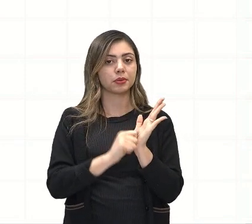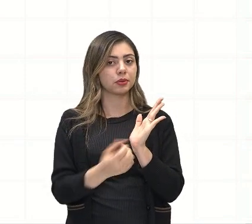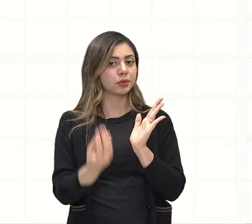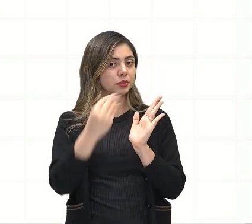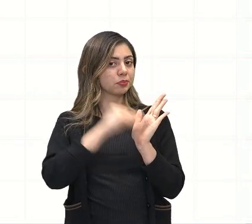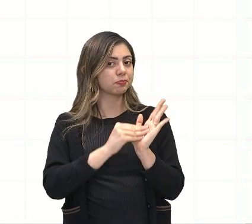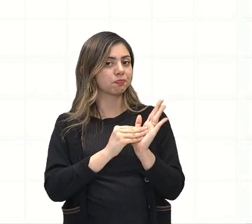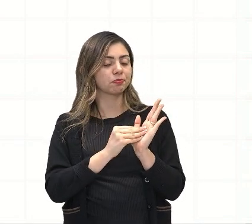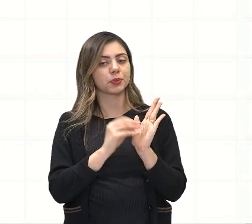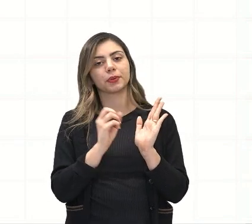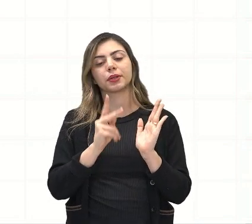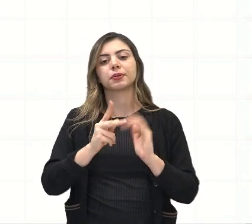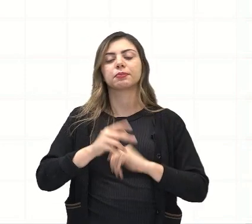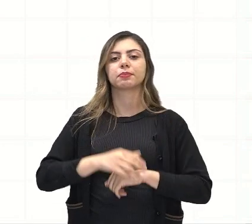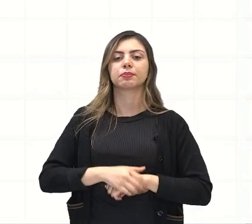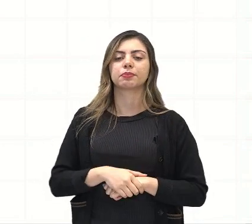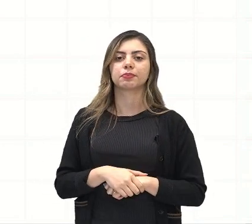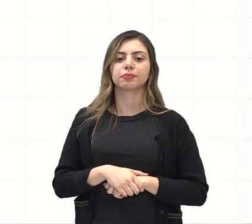caderno